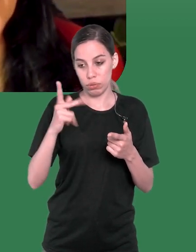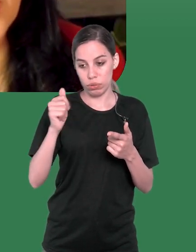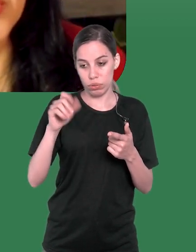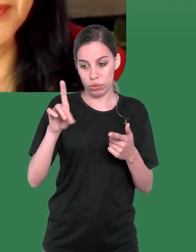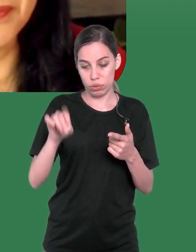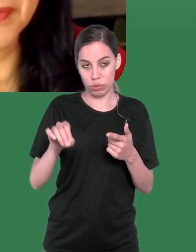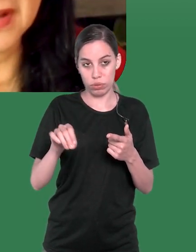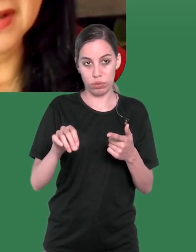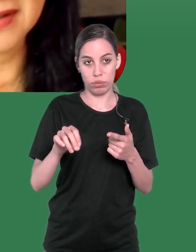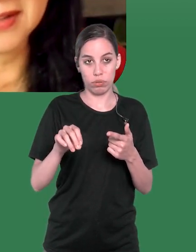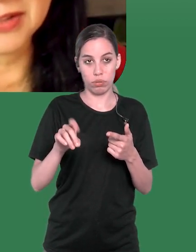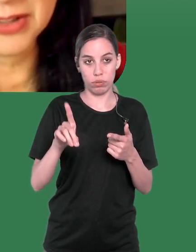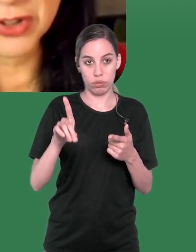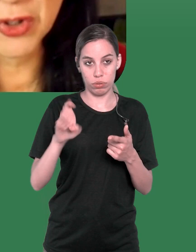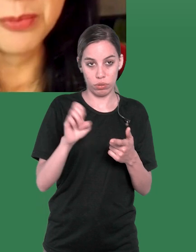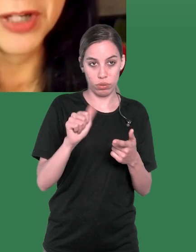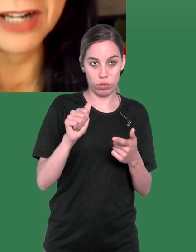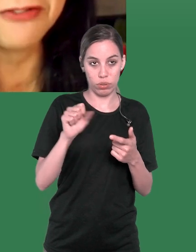de